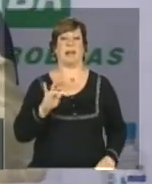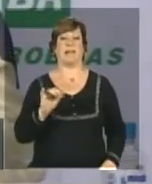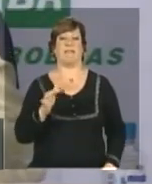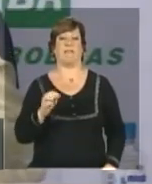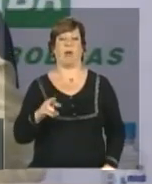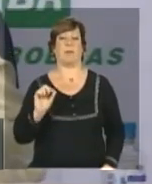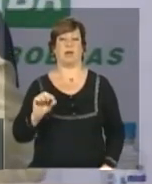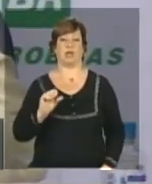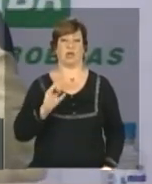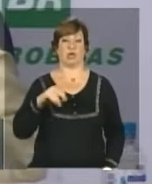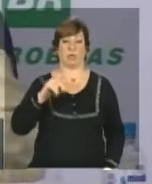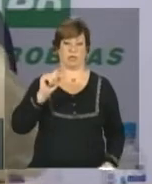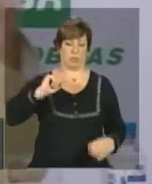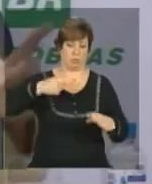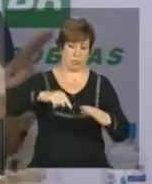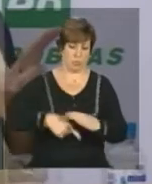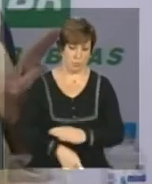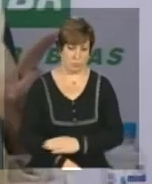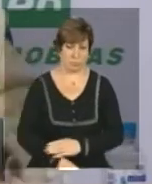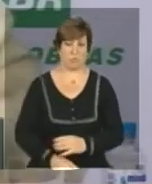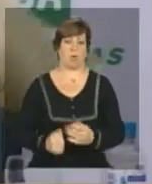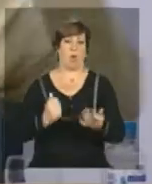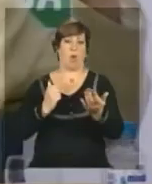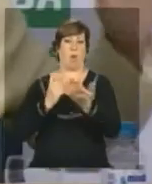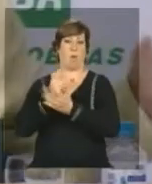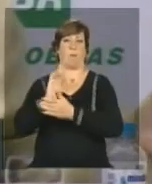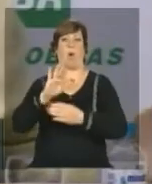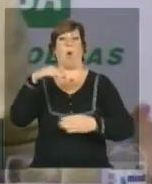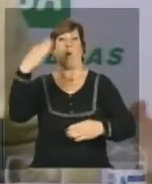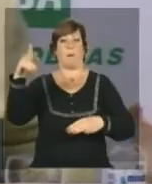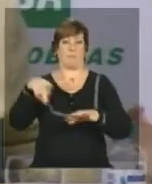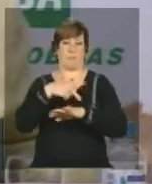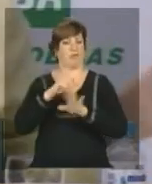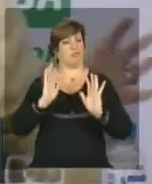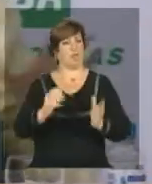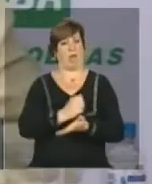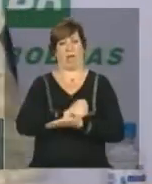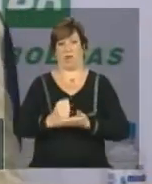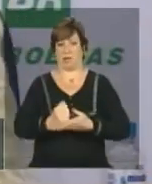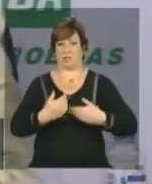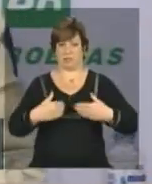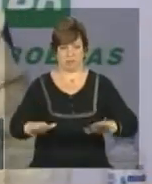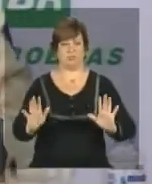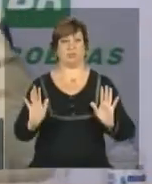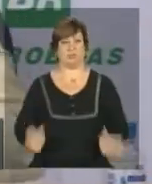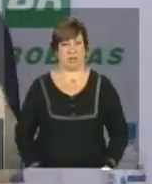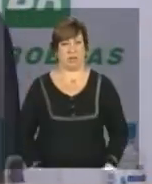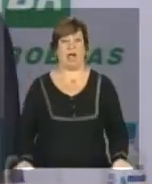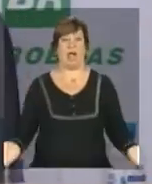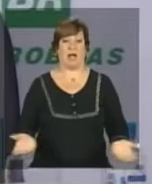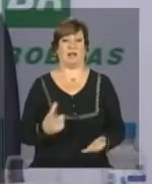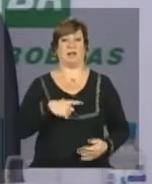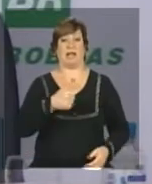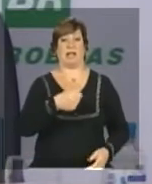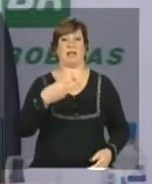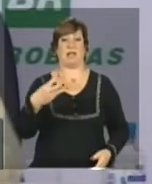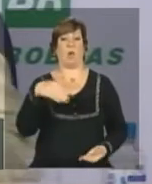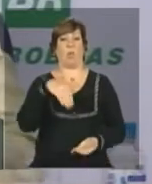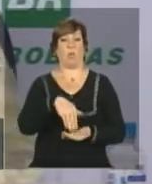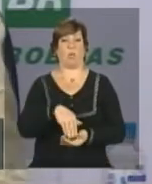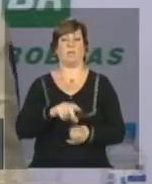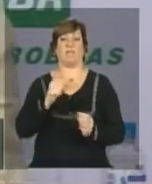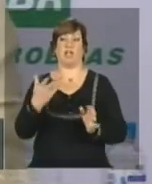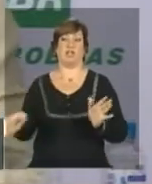as sondas que foram encomendadas fora, já foram. Né? Então, são essas 13 últimas que vão